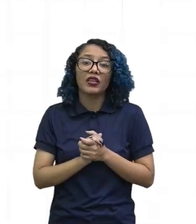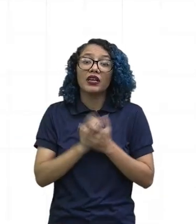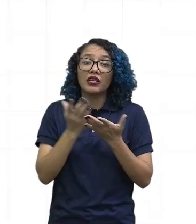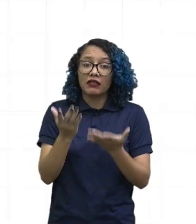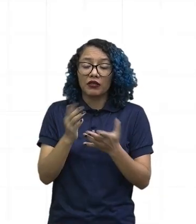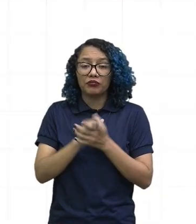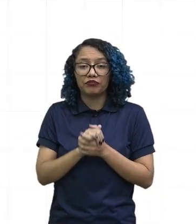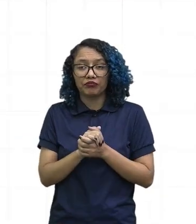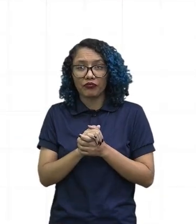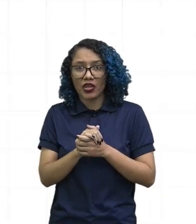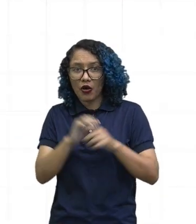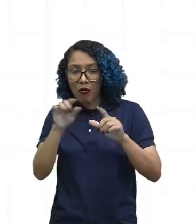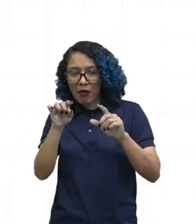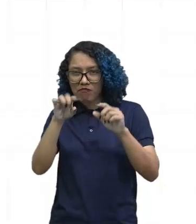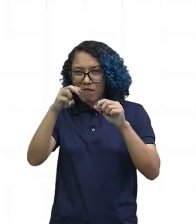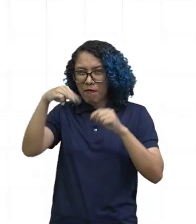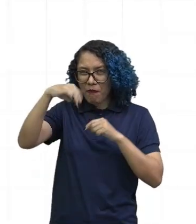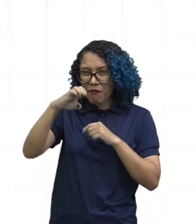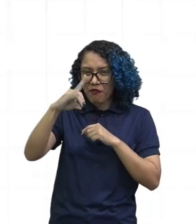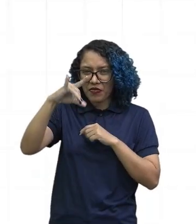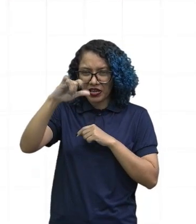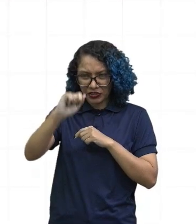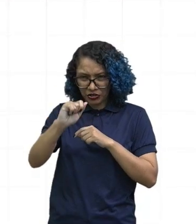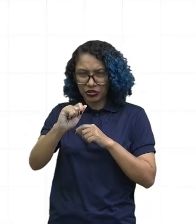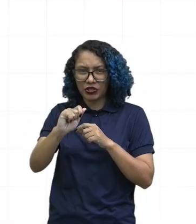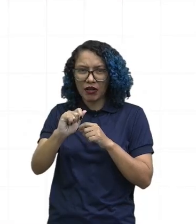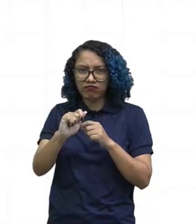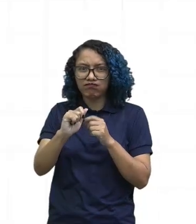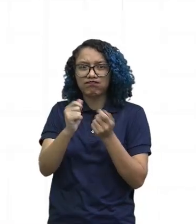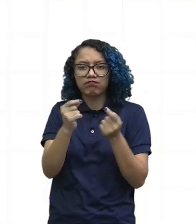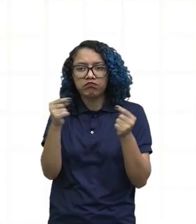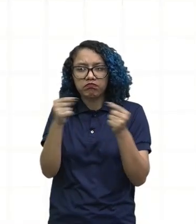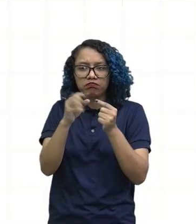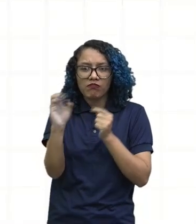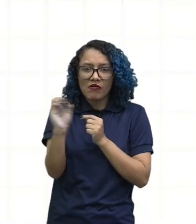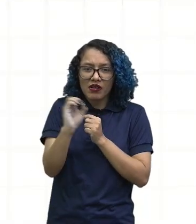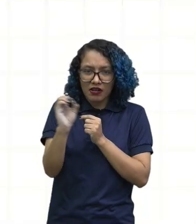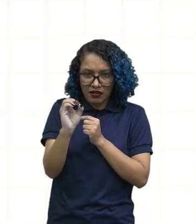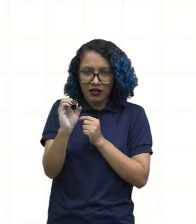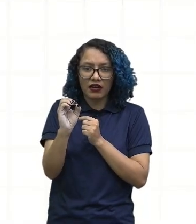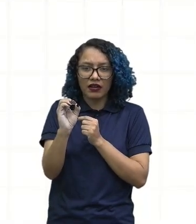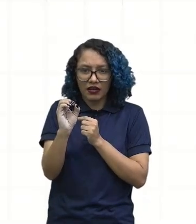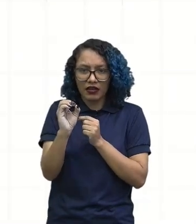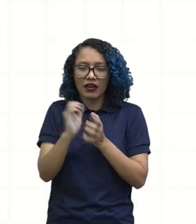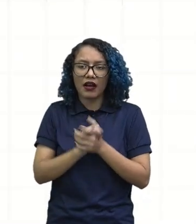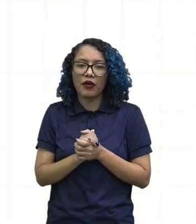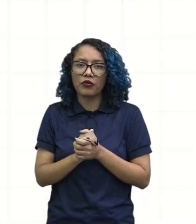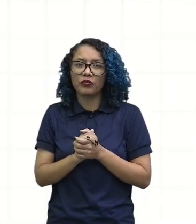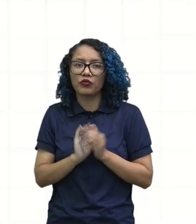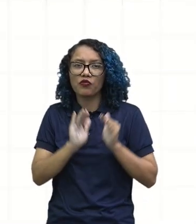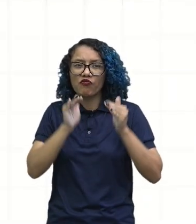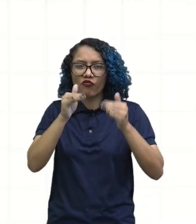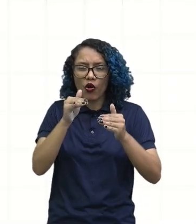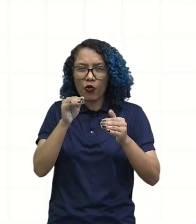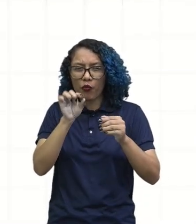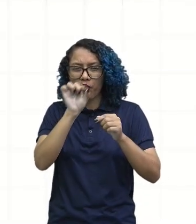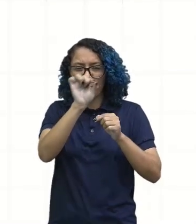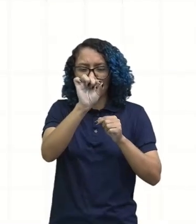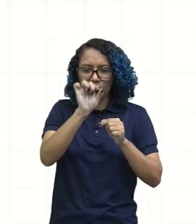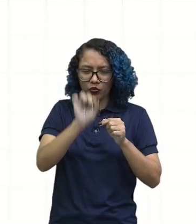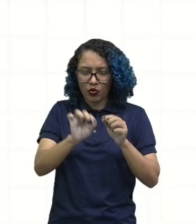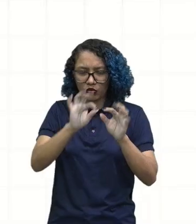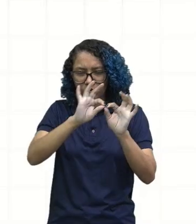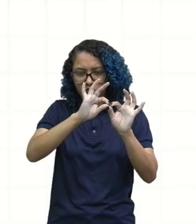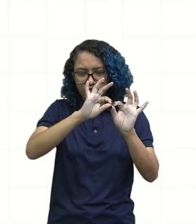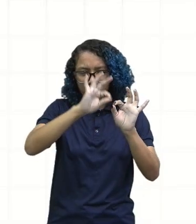em graus que é atribuído à região ou conjunto de pontos situados entre duas semirretas. Nós